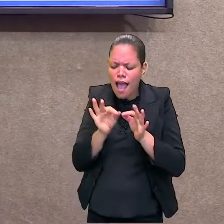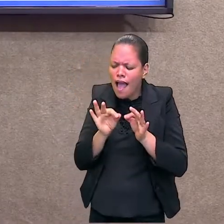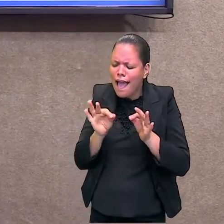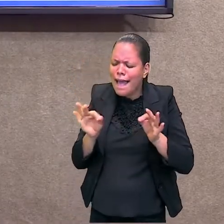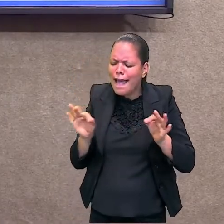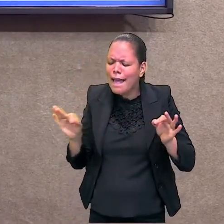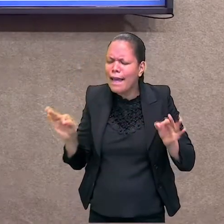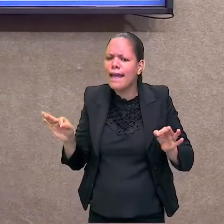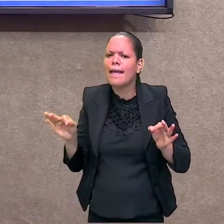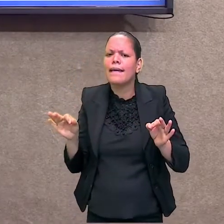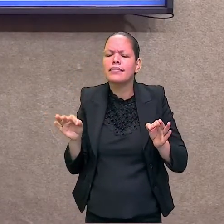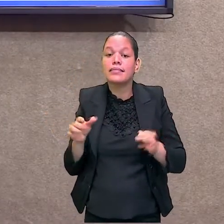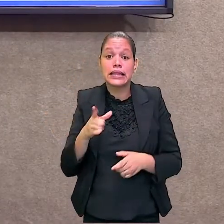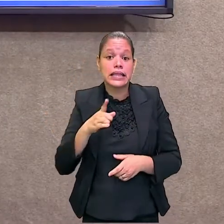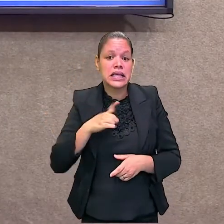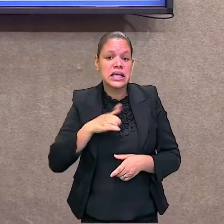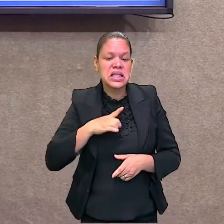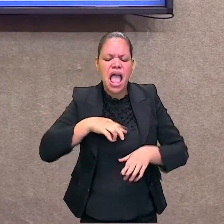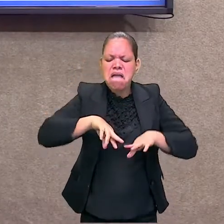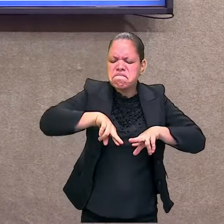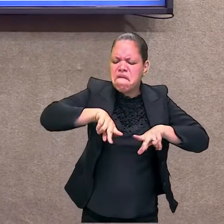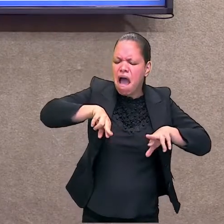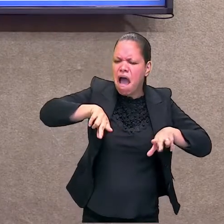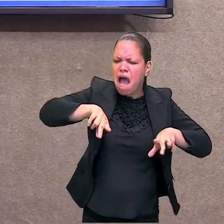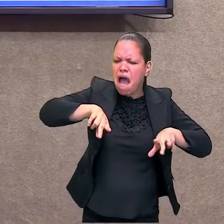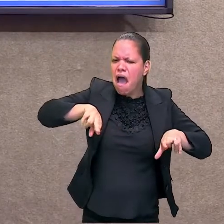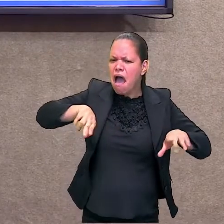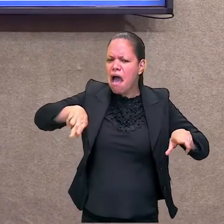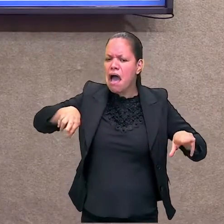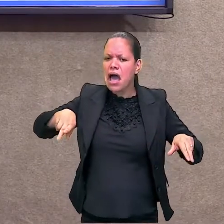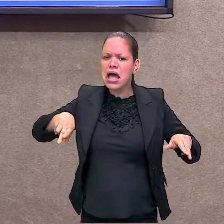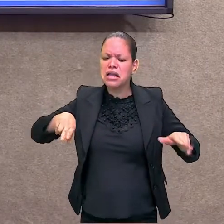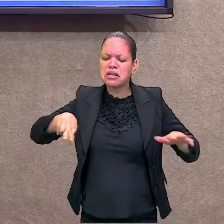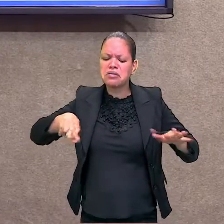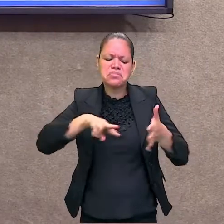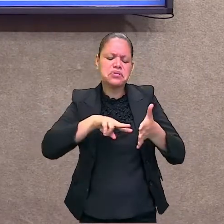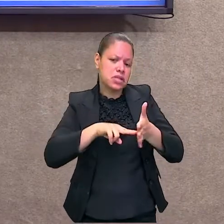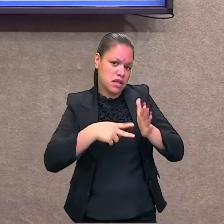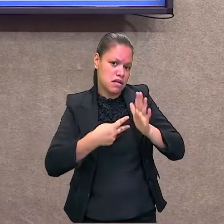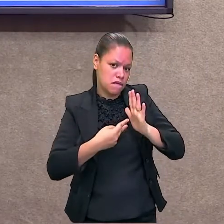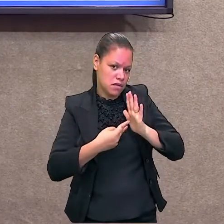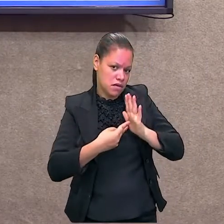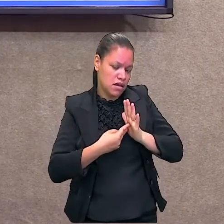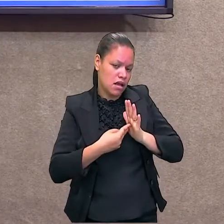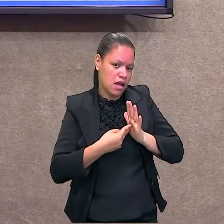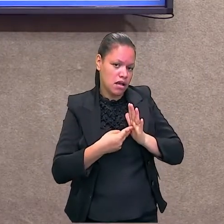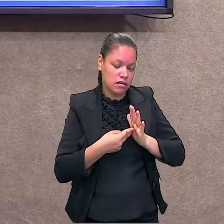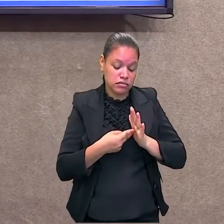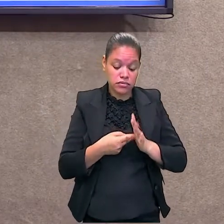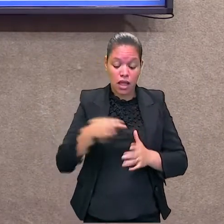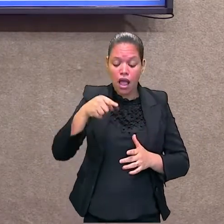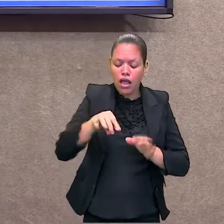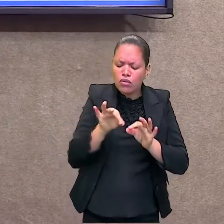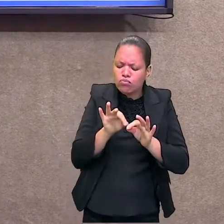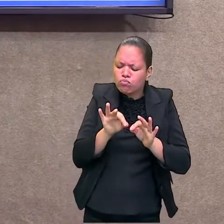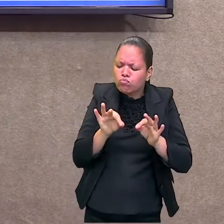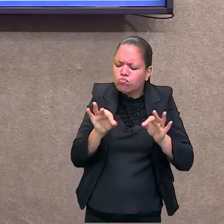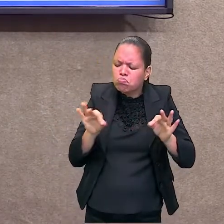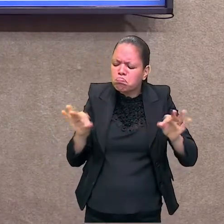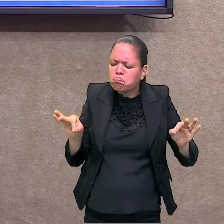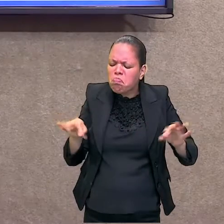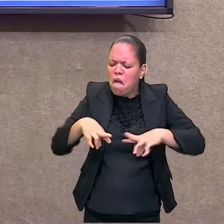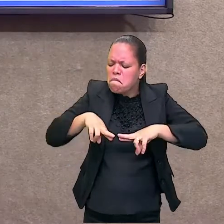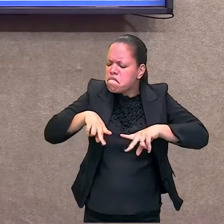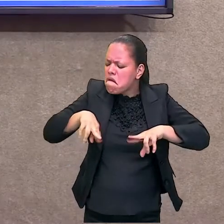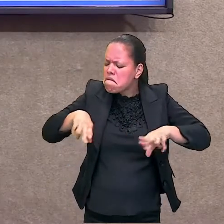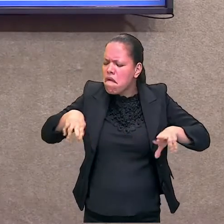ter diversos segmentos de retas. Então, dentro de uma única reta, podemos ter outros segmentos de